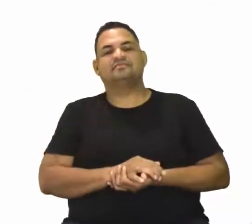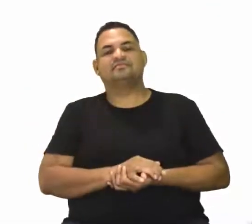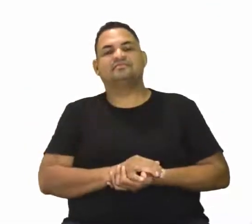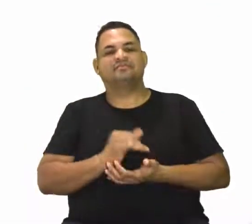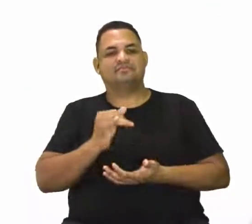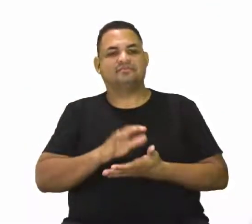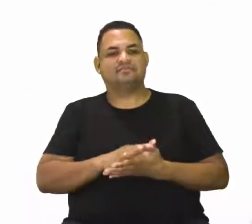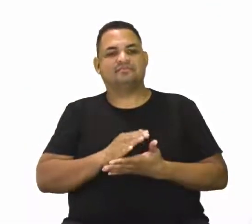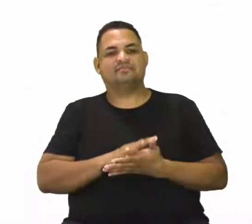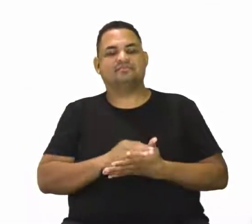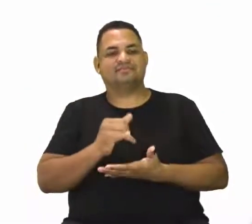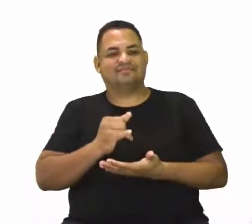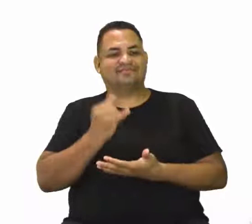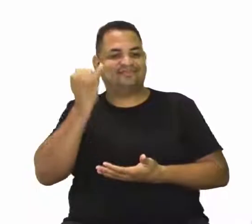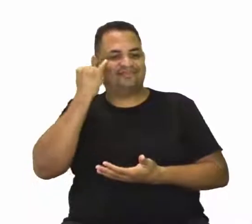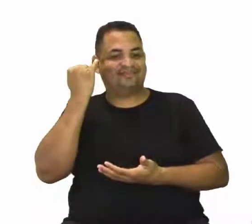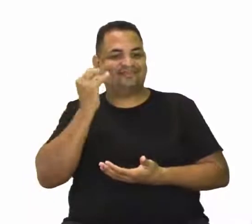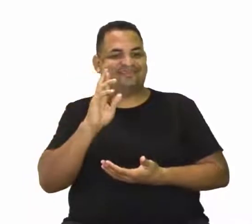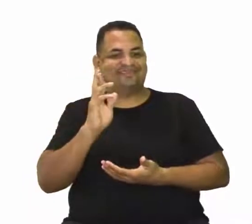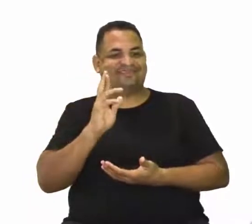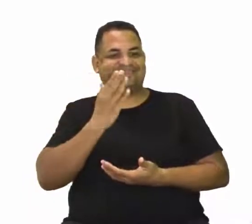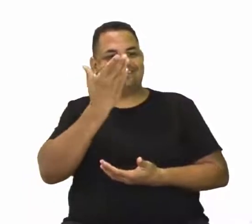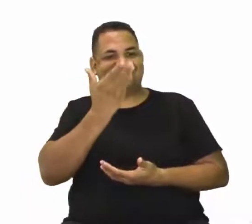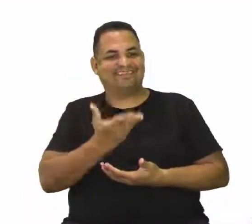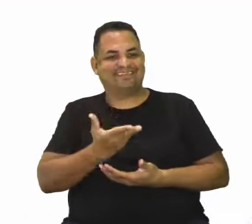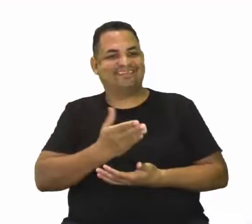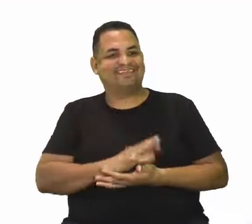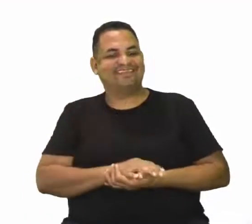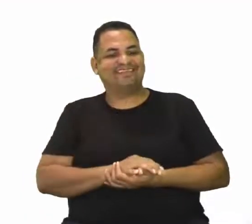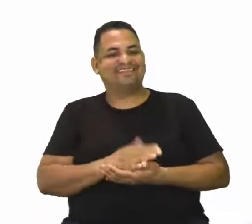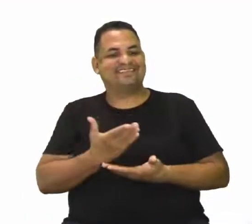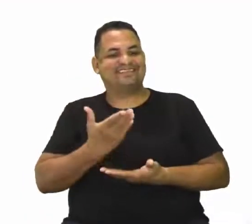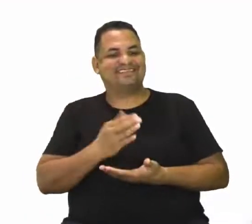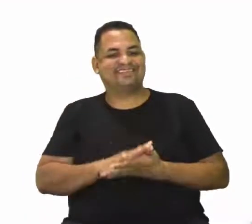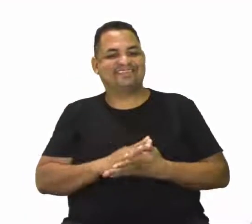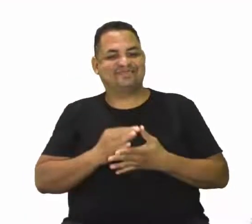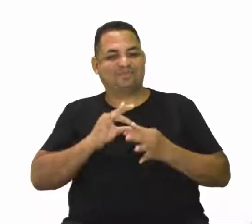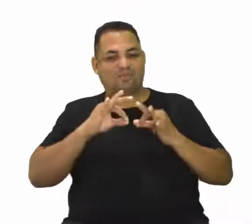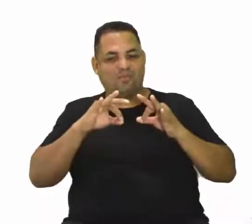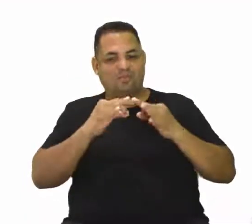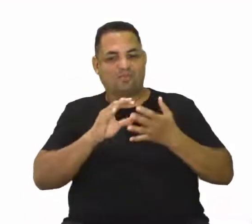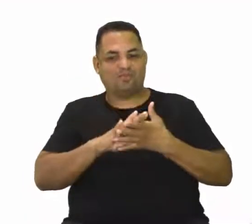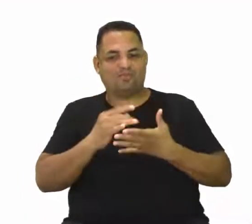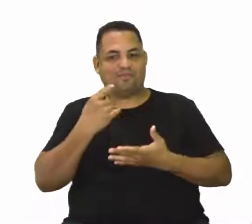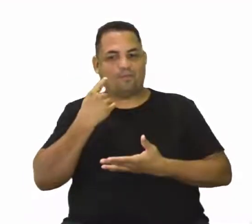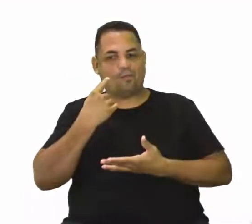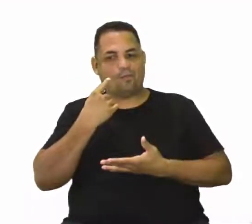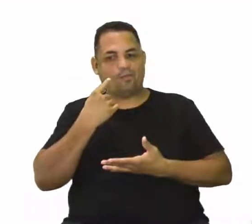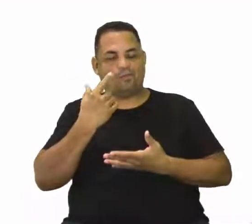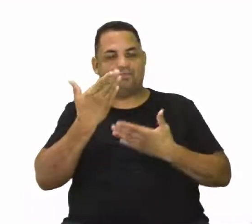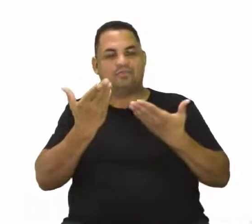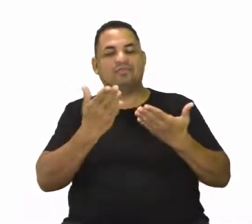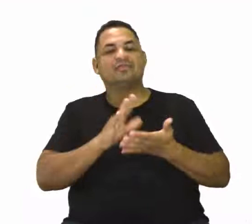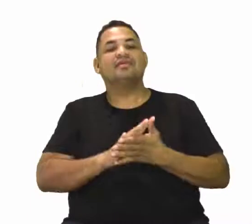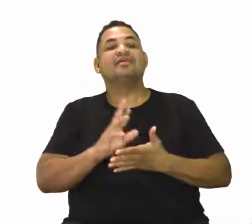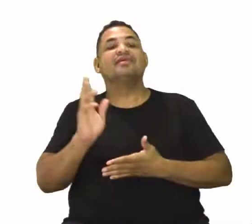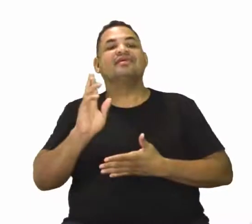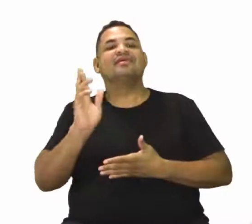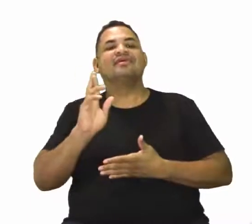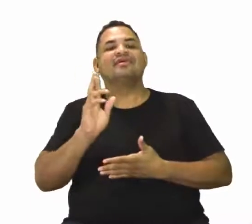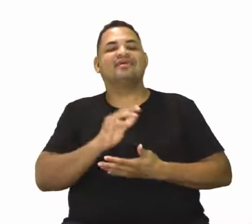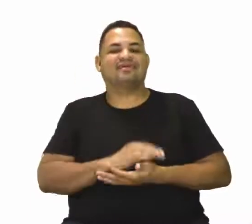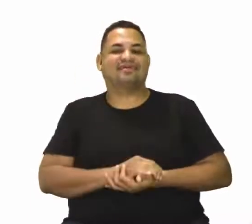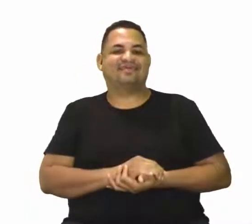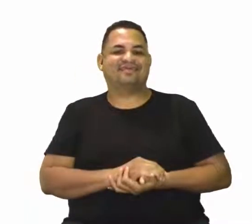sabe o que é o nosso mascote eu te dou um bombom Se você adivinhar adivinhar que o nosso